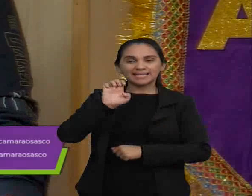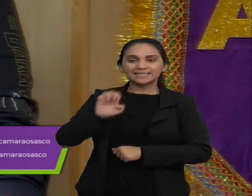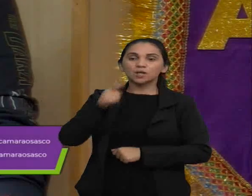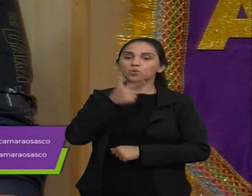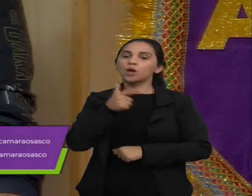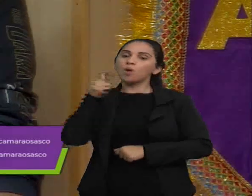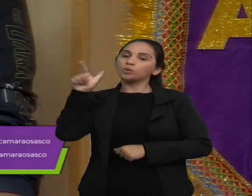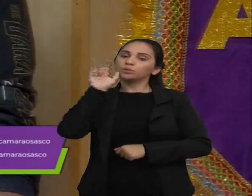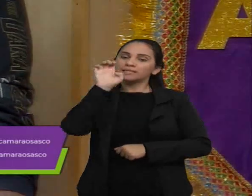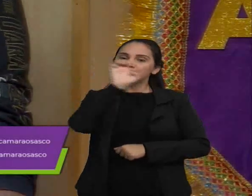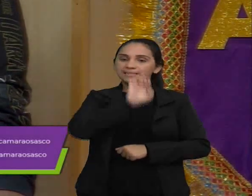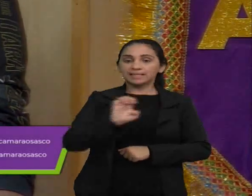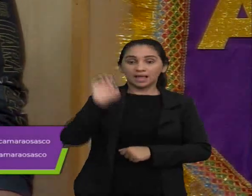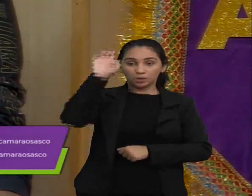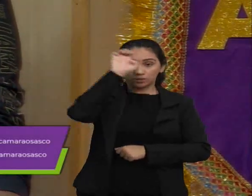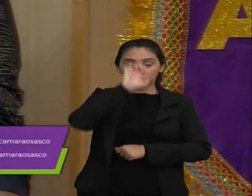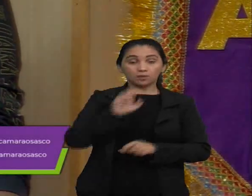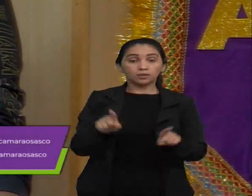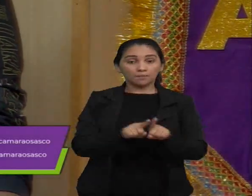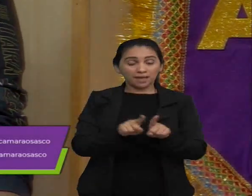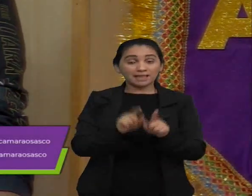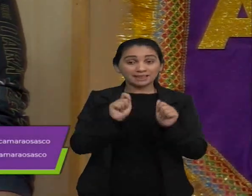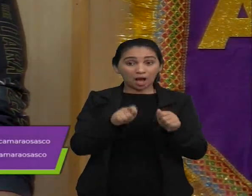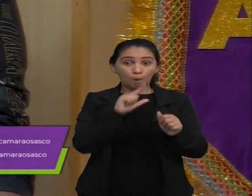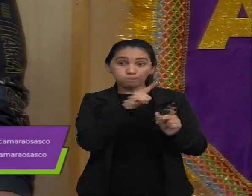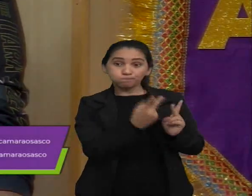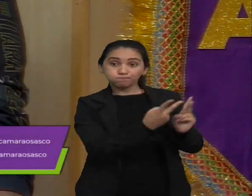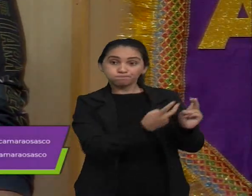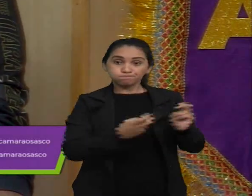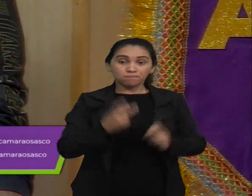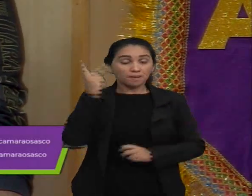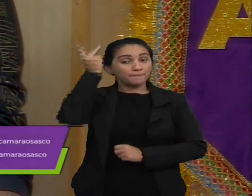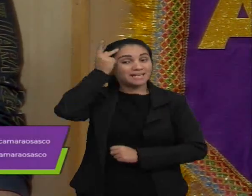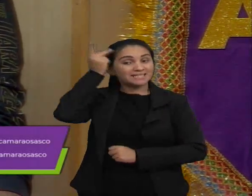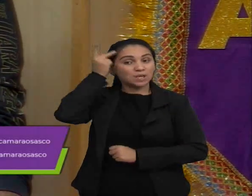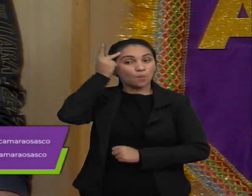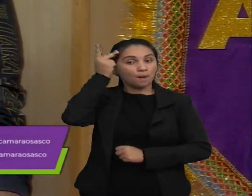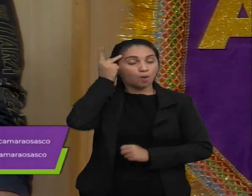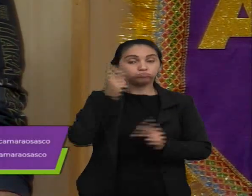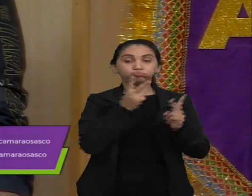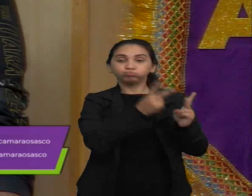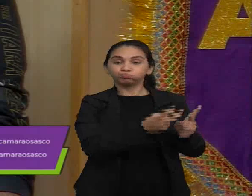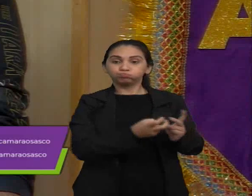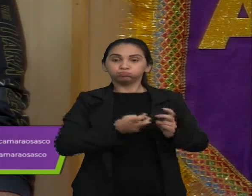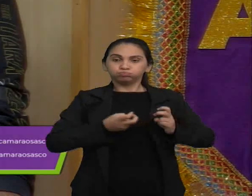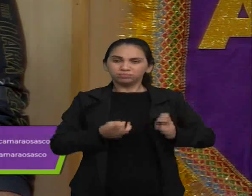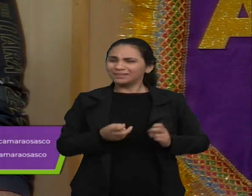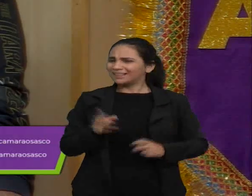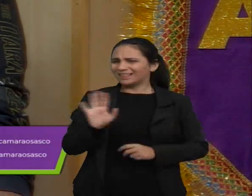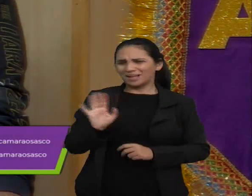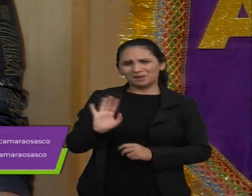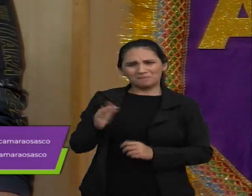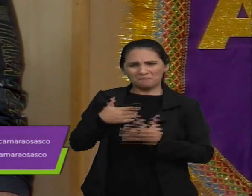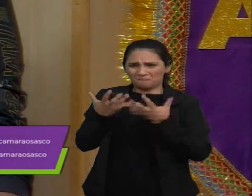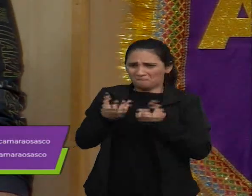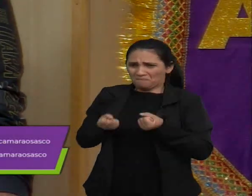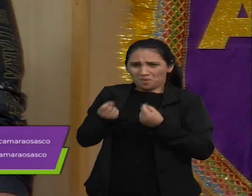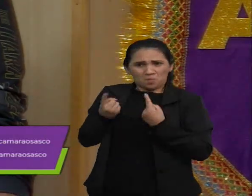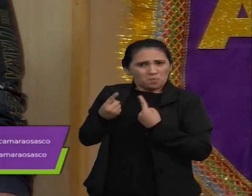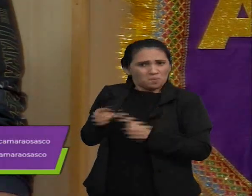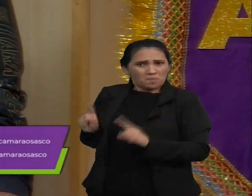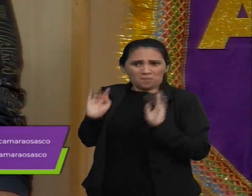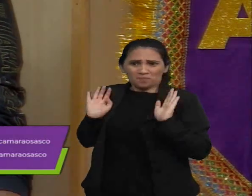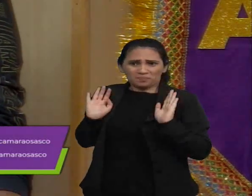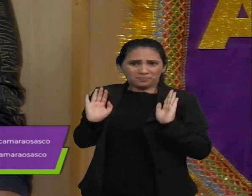Ou seja, ela é uma empresa que dá lucro para o Estado de São Paulo, então não justifica você privatizar uma empresa que dá